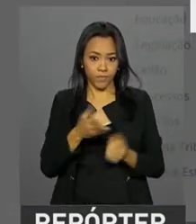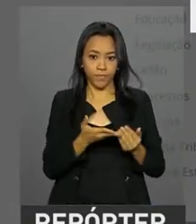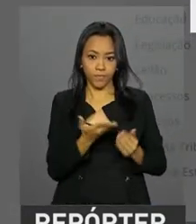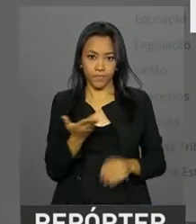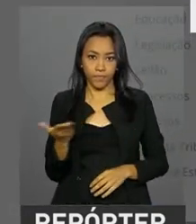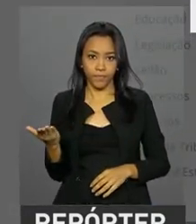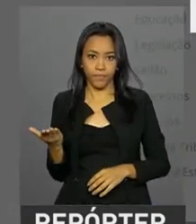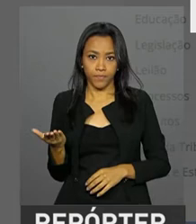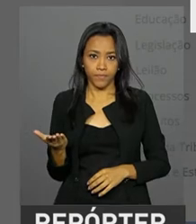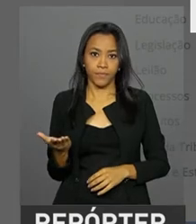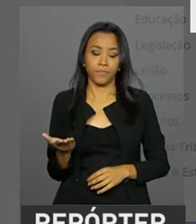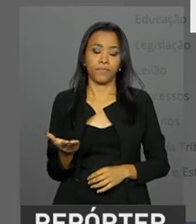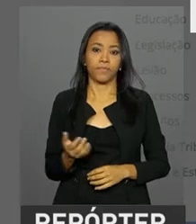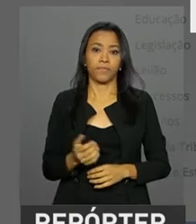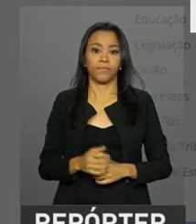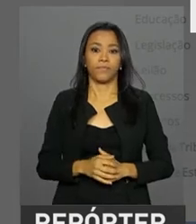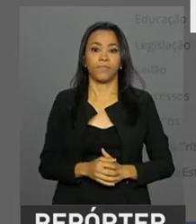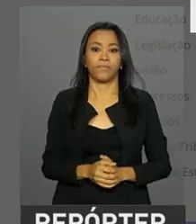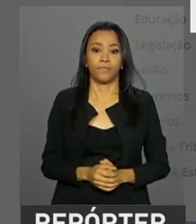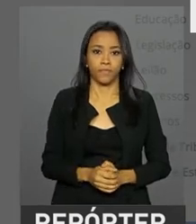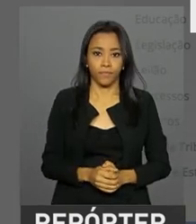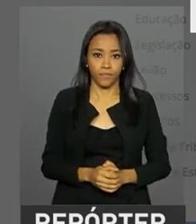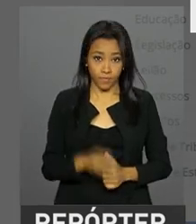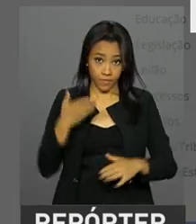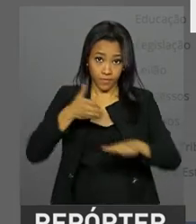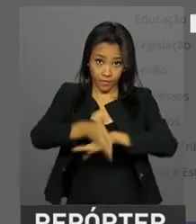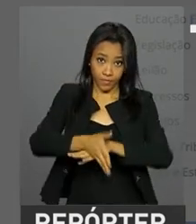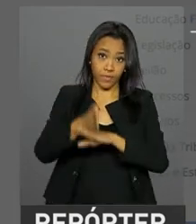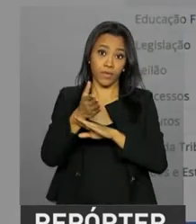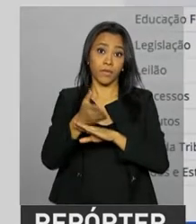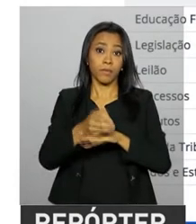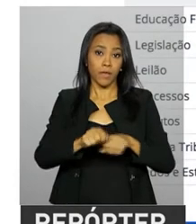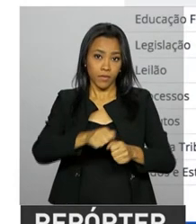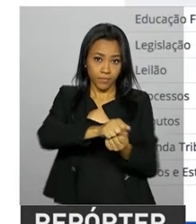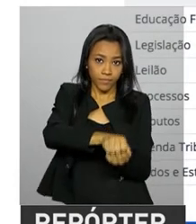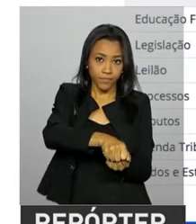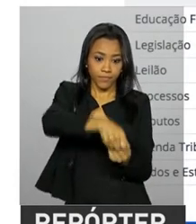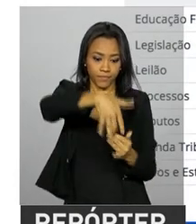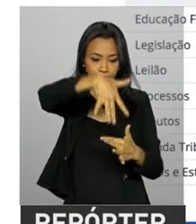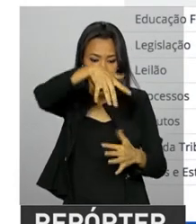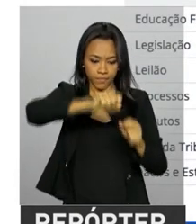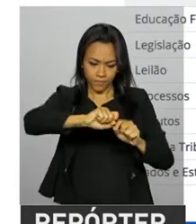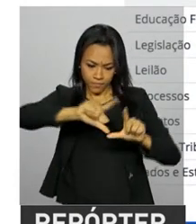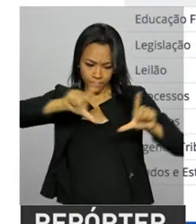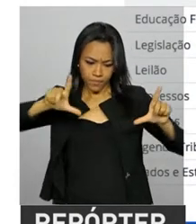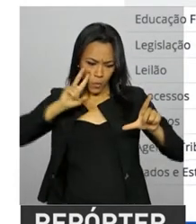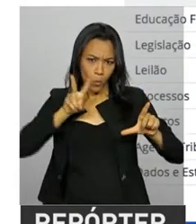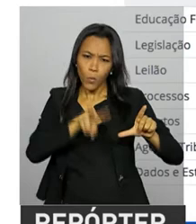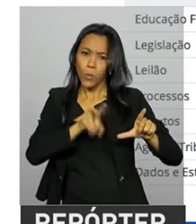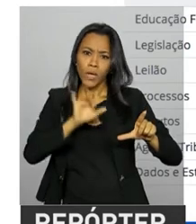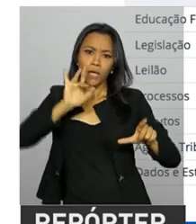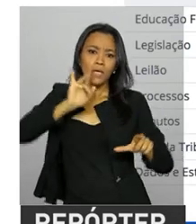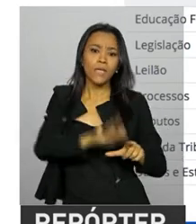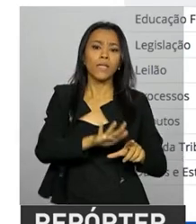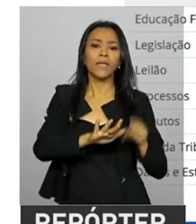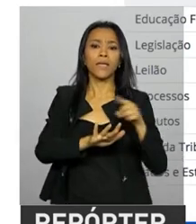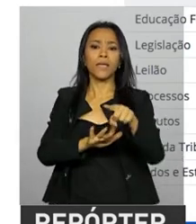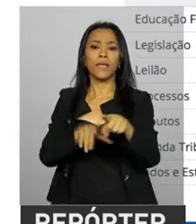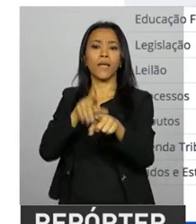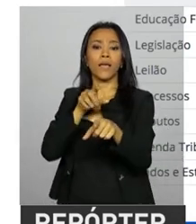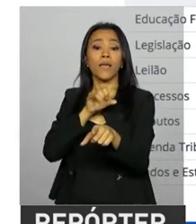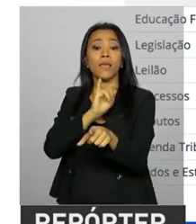.receita.fazenda.gov.br. Na página, o contribuinte deve clicar na seção